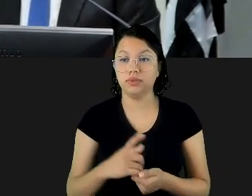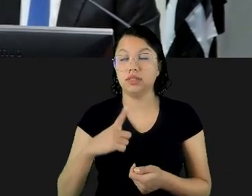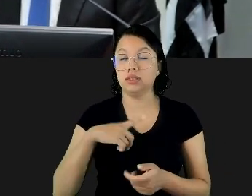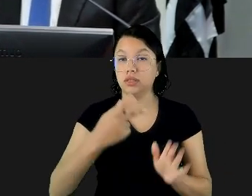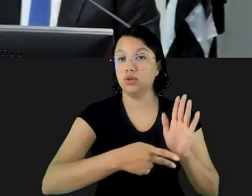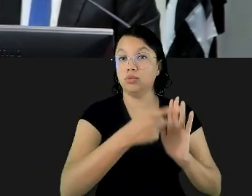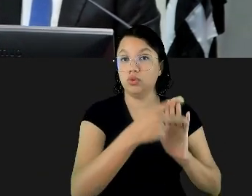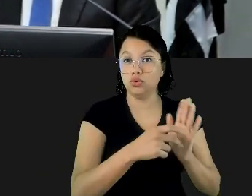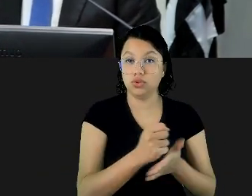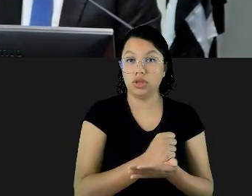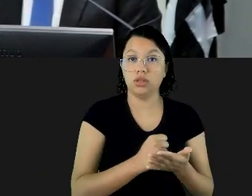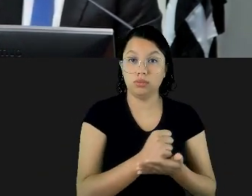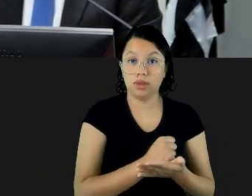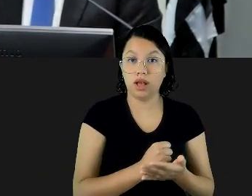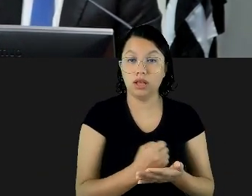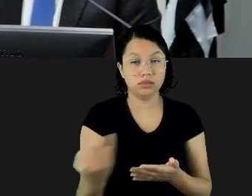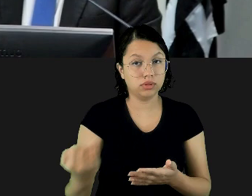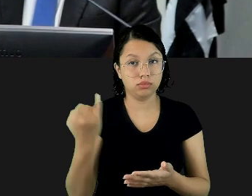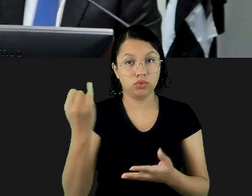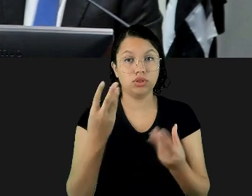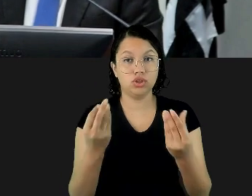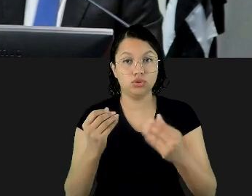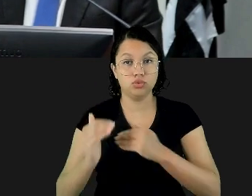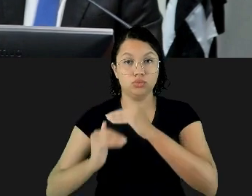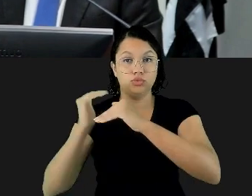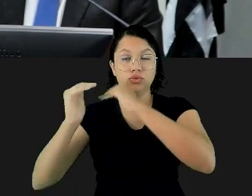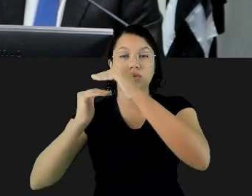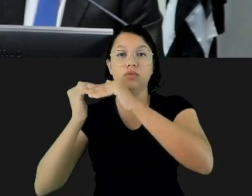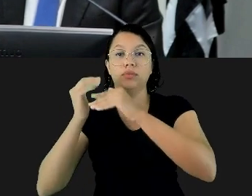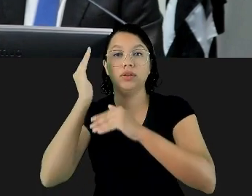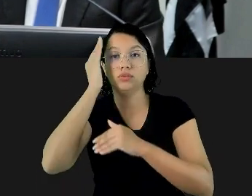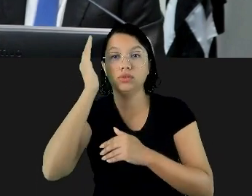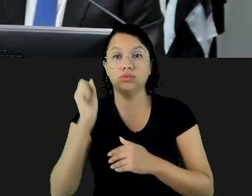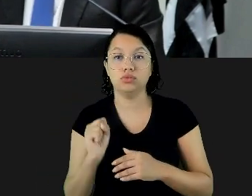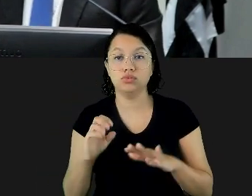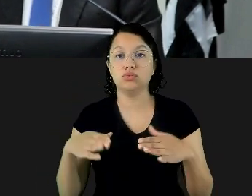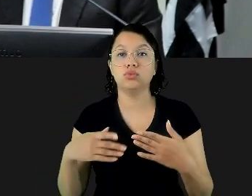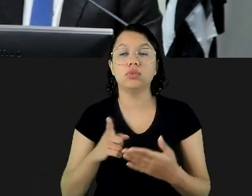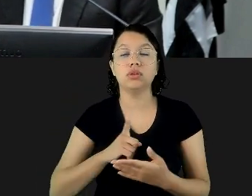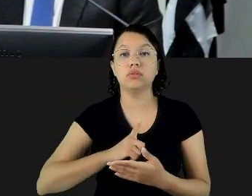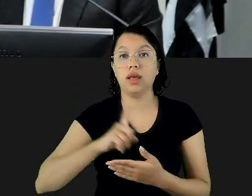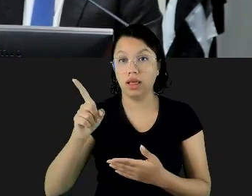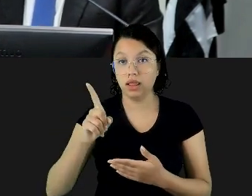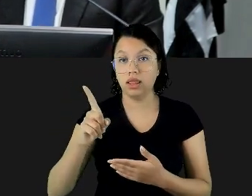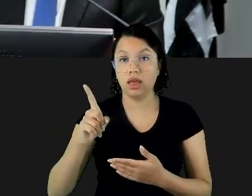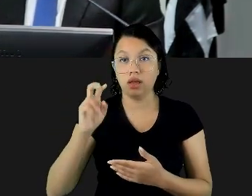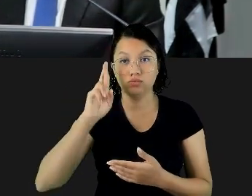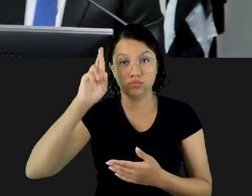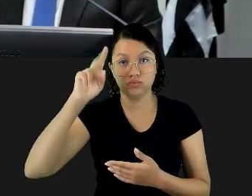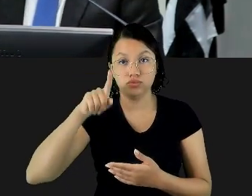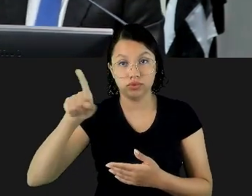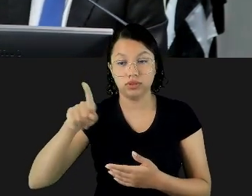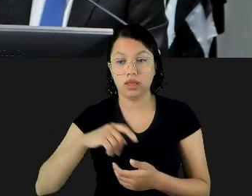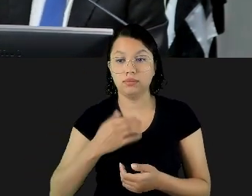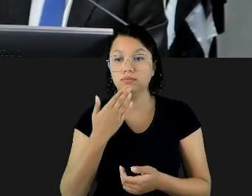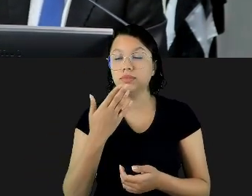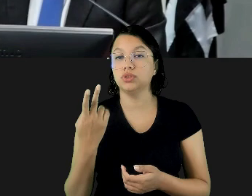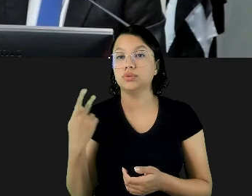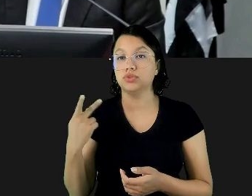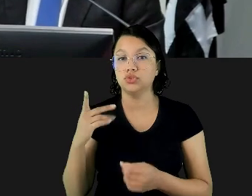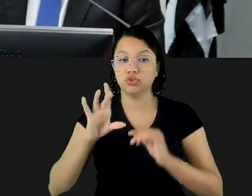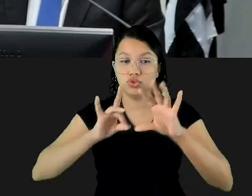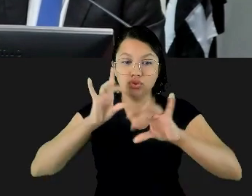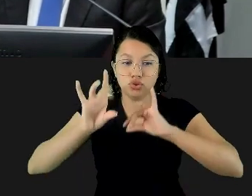do Mato Grosso do Sul. Quando eles vai lá, o governador atual, pedir para a gente selecionar as